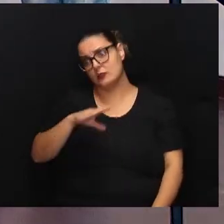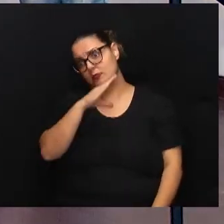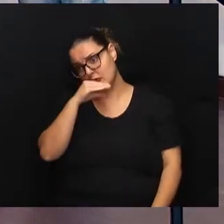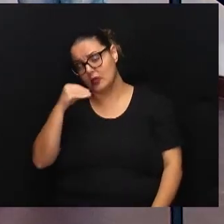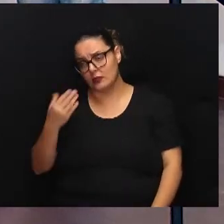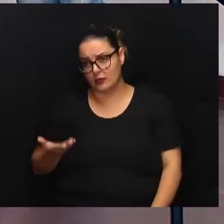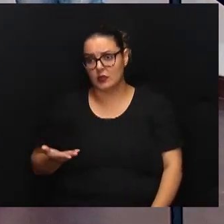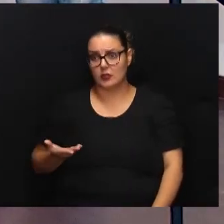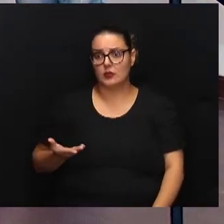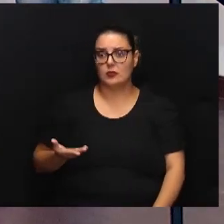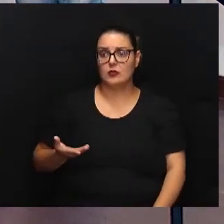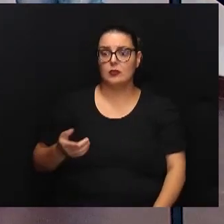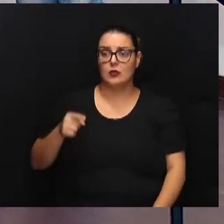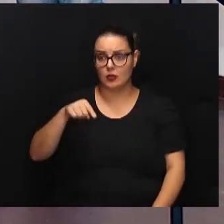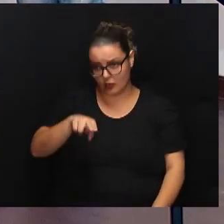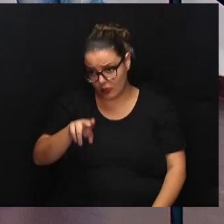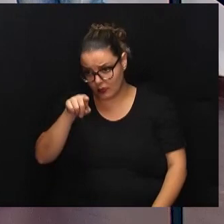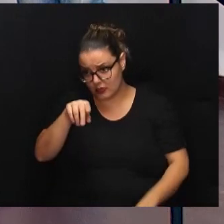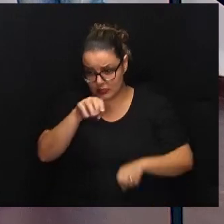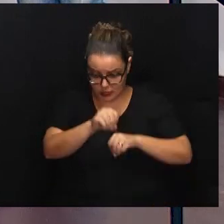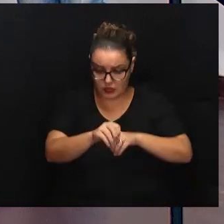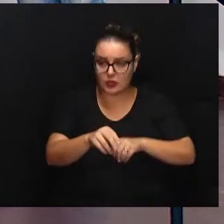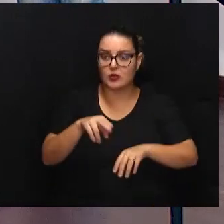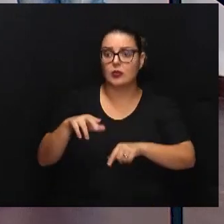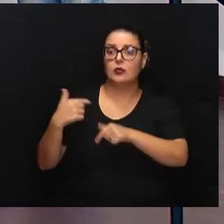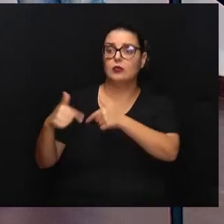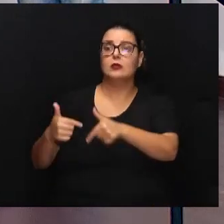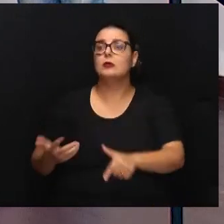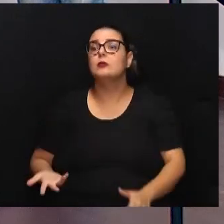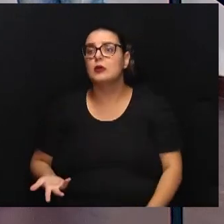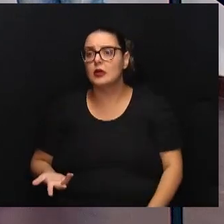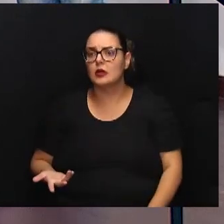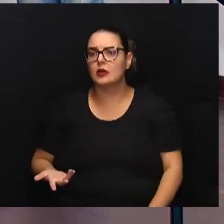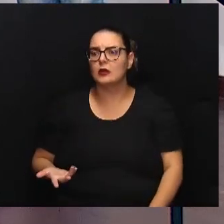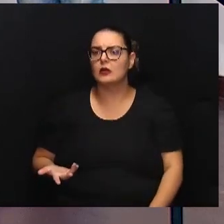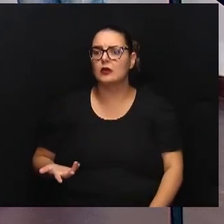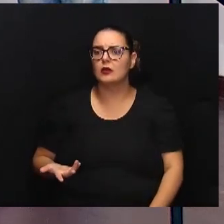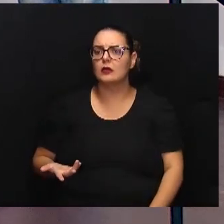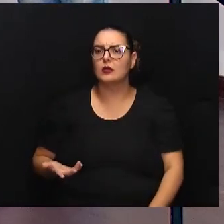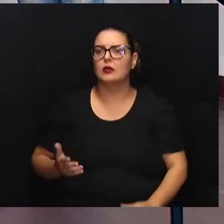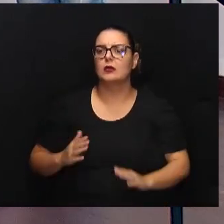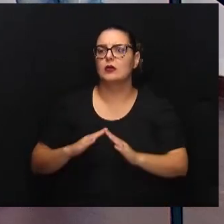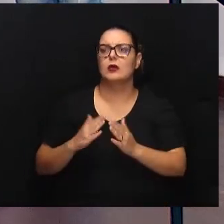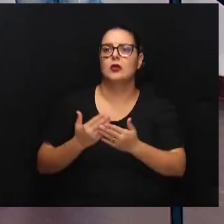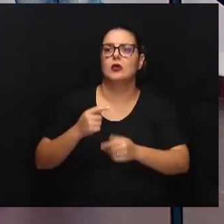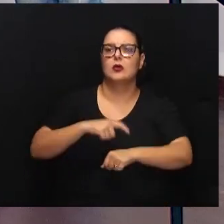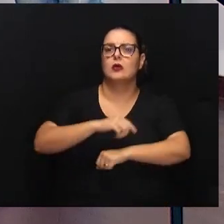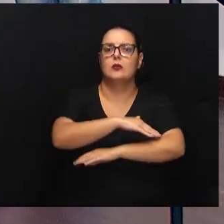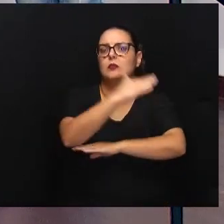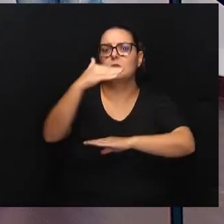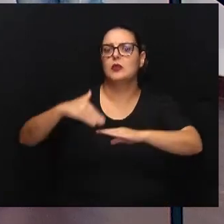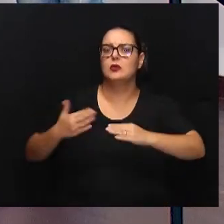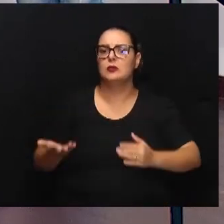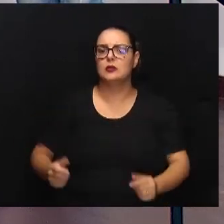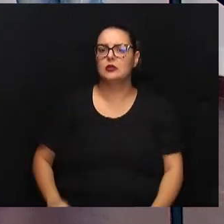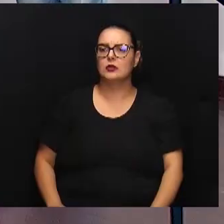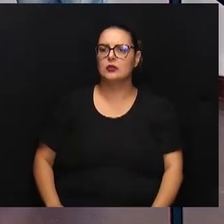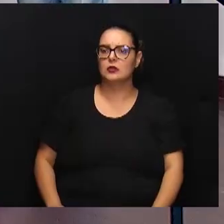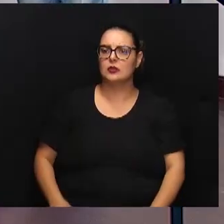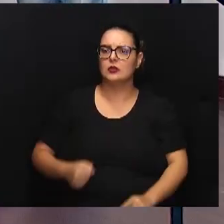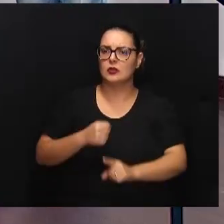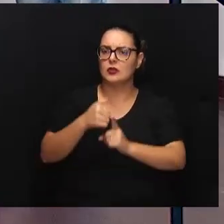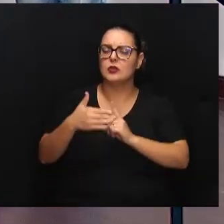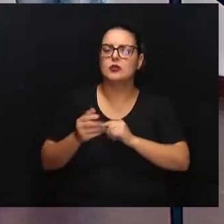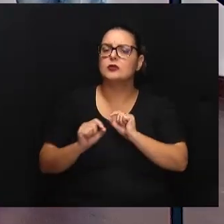você trabalha com as escolas de período integral. Que sociedade que a gente está vivendo? E